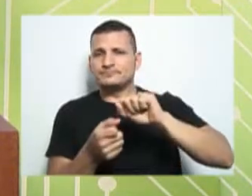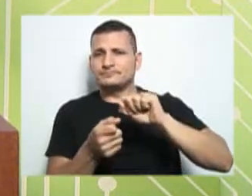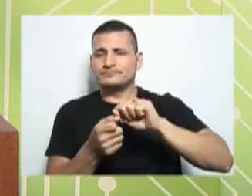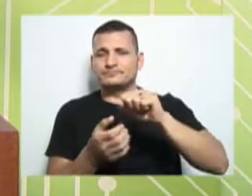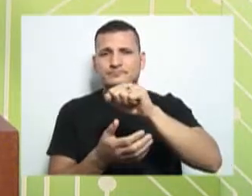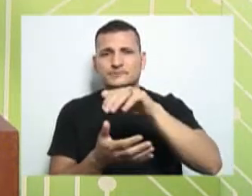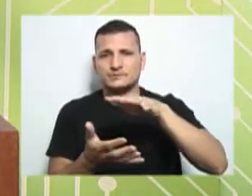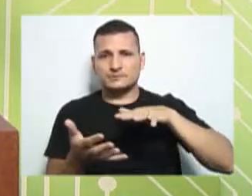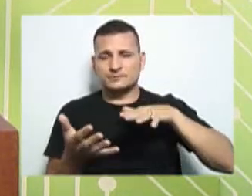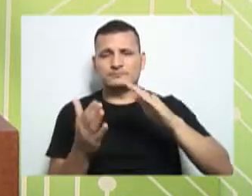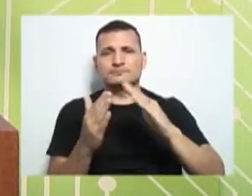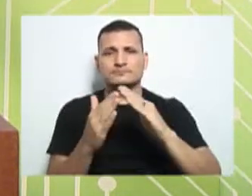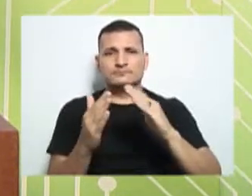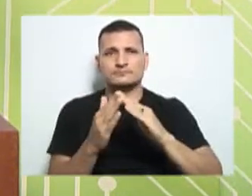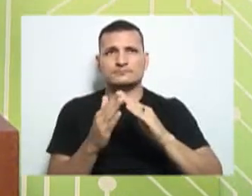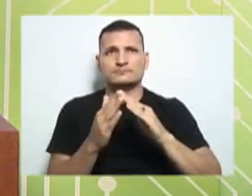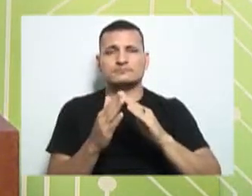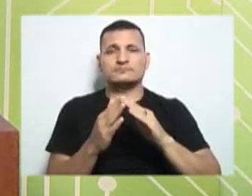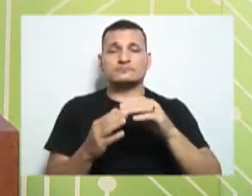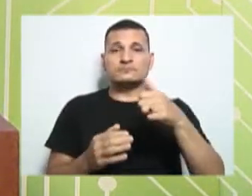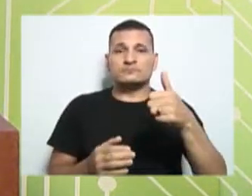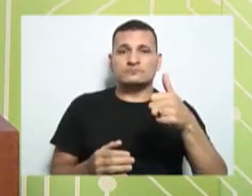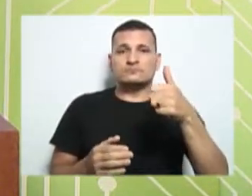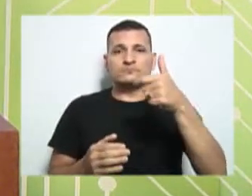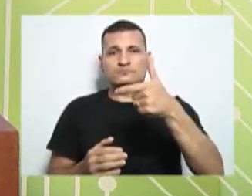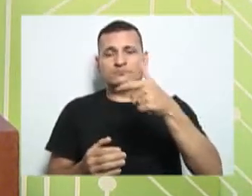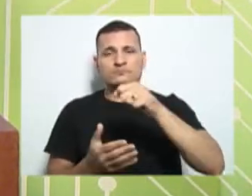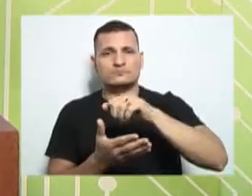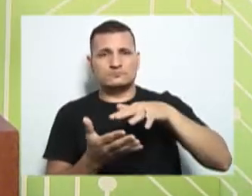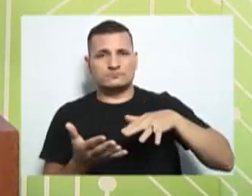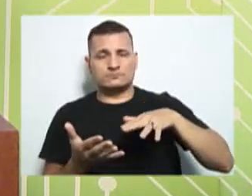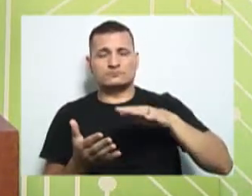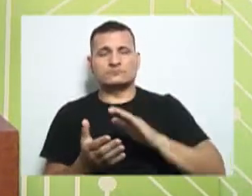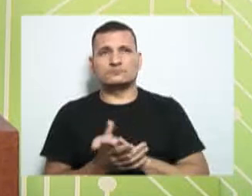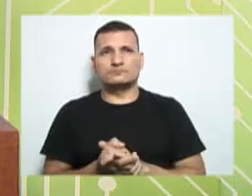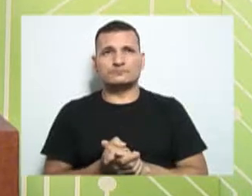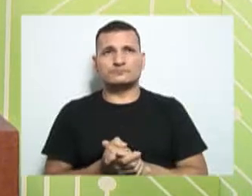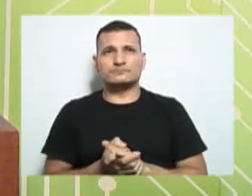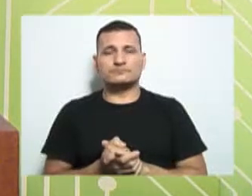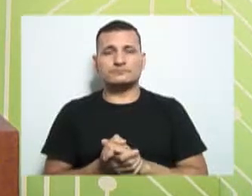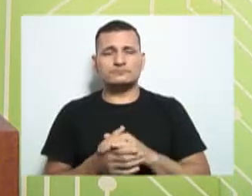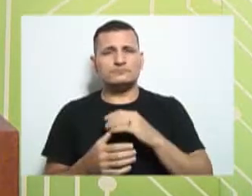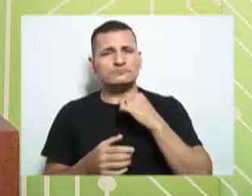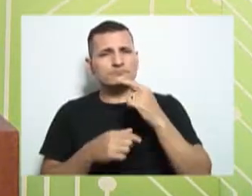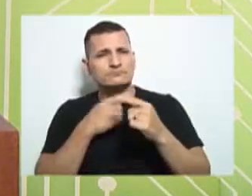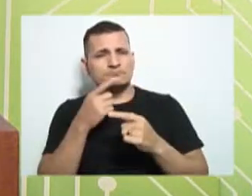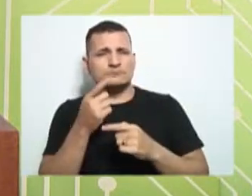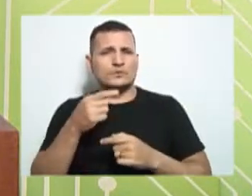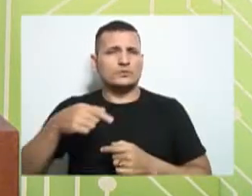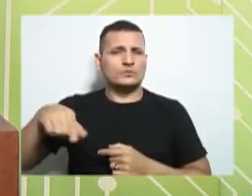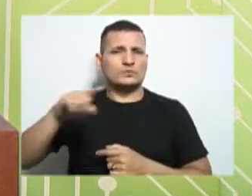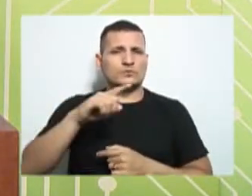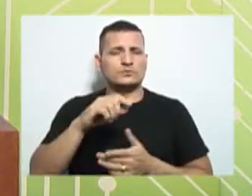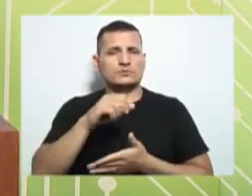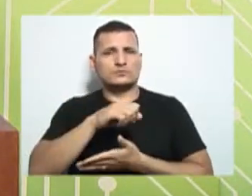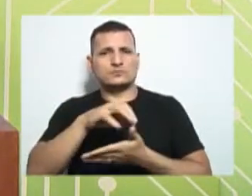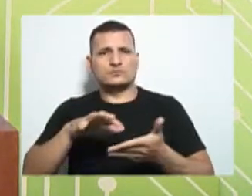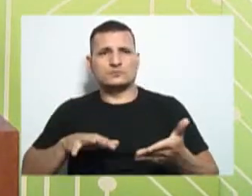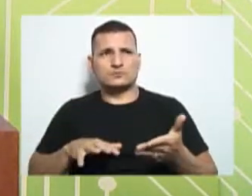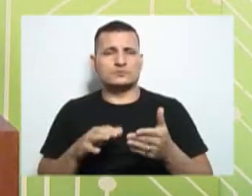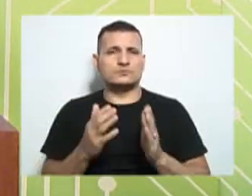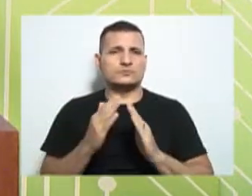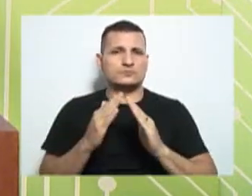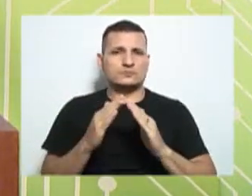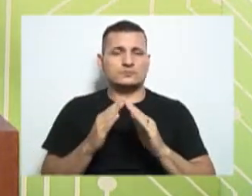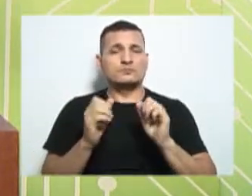que finaliza a atividade de percurso 1 e 2 na semana que vem para vocês fazerem. Qualquer dúvida que vocês tiverem com relação às atividades de percurso,